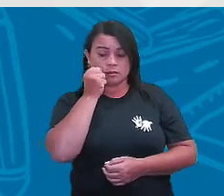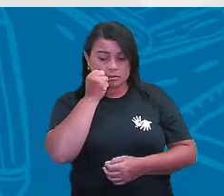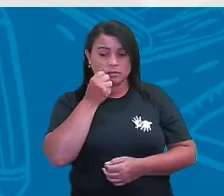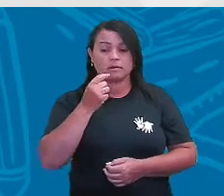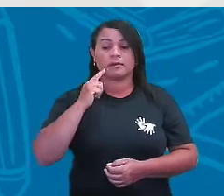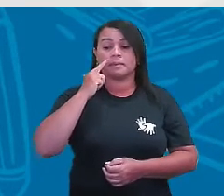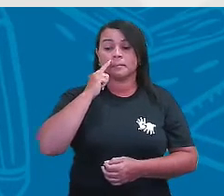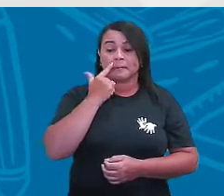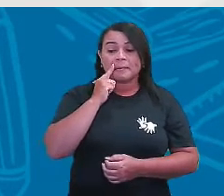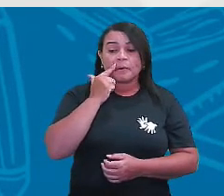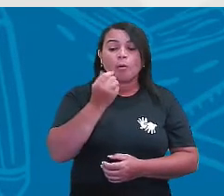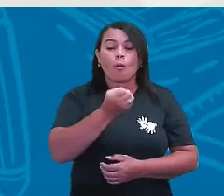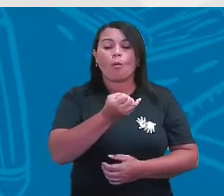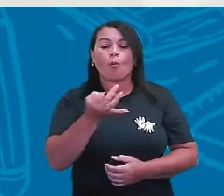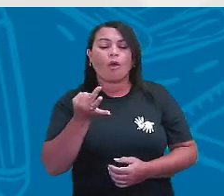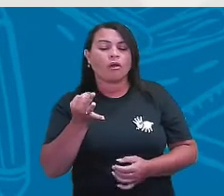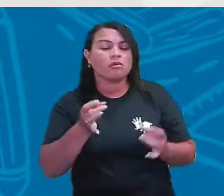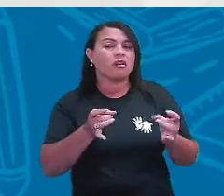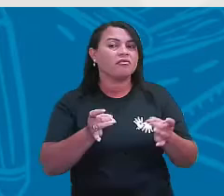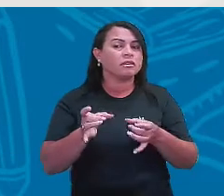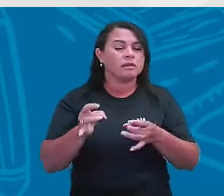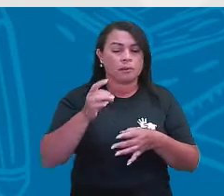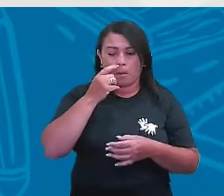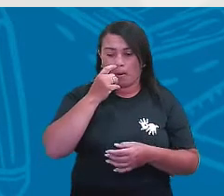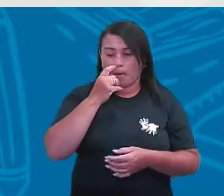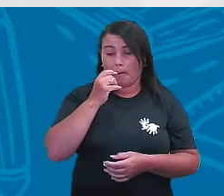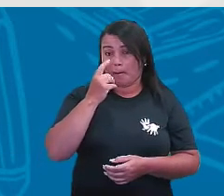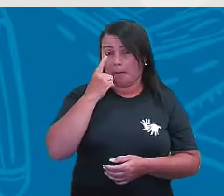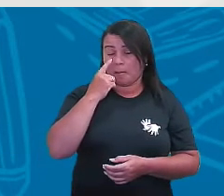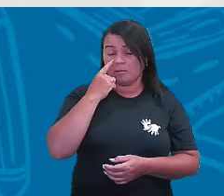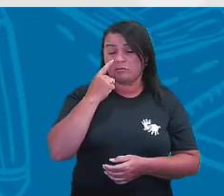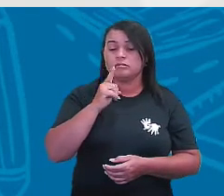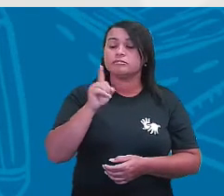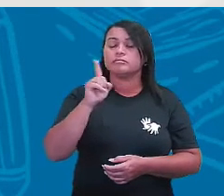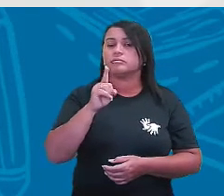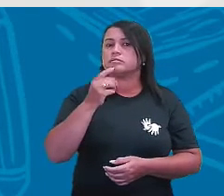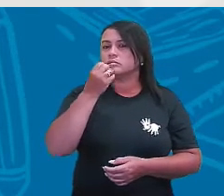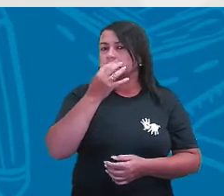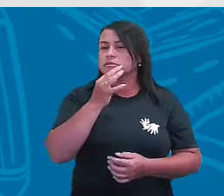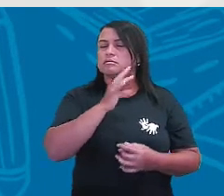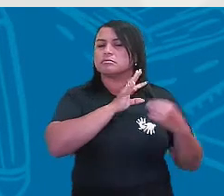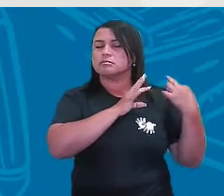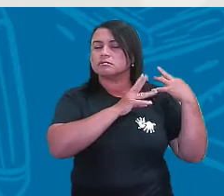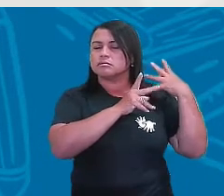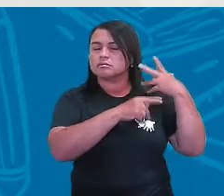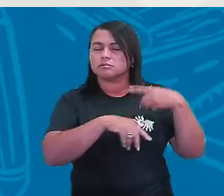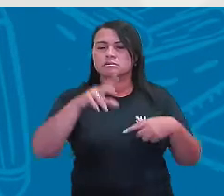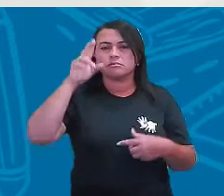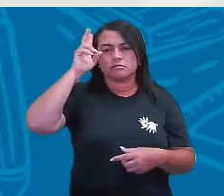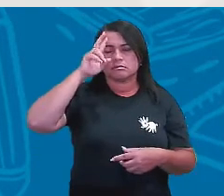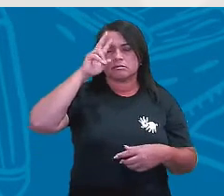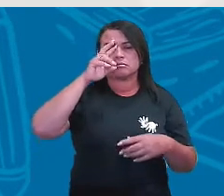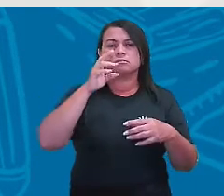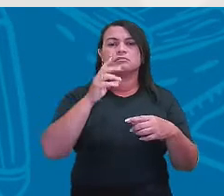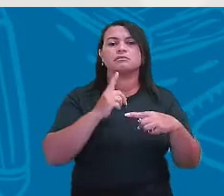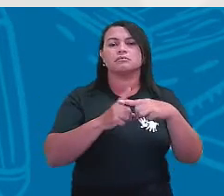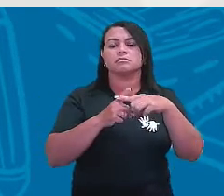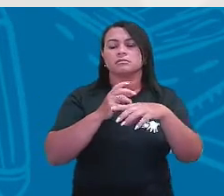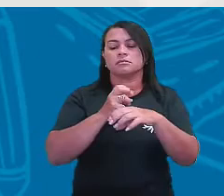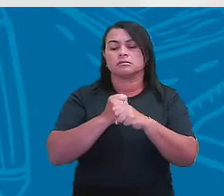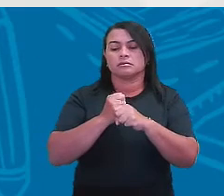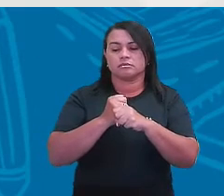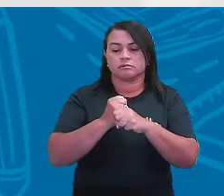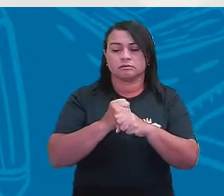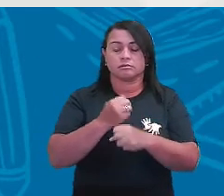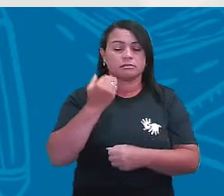ele vendeu? Ó, essa daqui é boa que a gente revisa um pouquinho de adição, né? E aí a gente